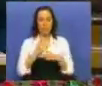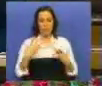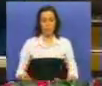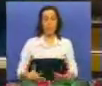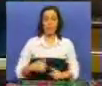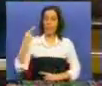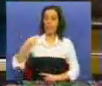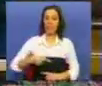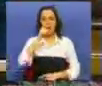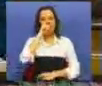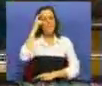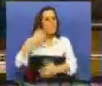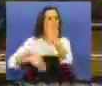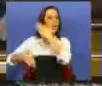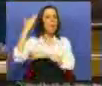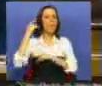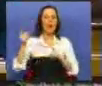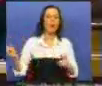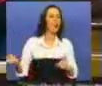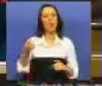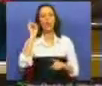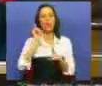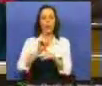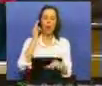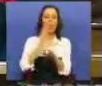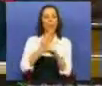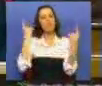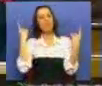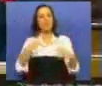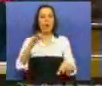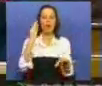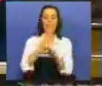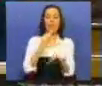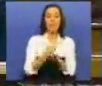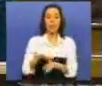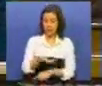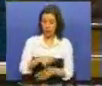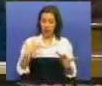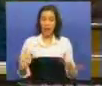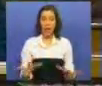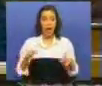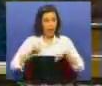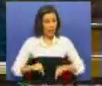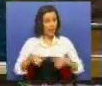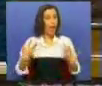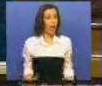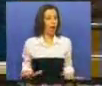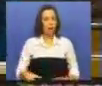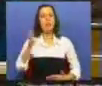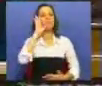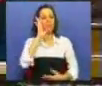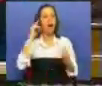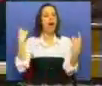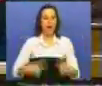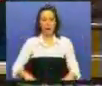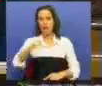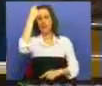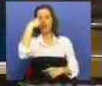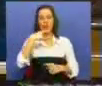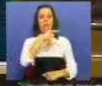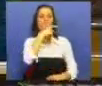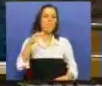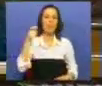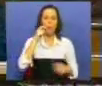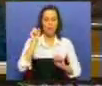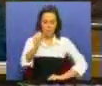esse o dever da memória. Não é o salamaleque comemorativista. É situarmos aqui e agora, sabendo que há uma história que nos